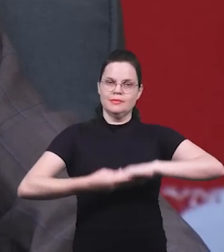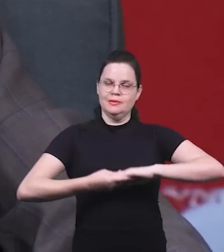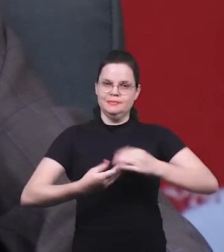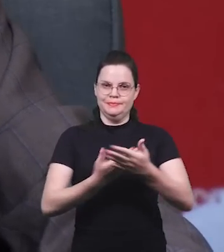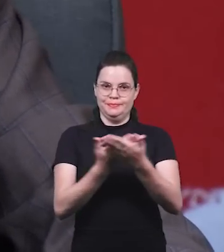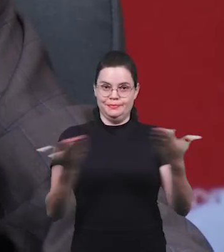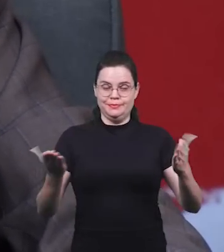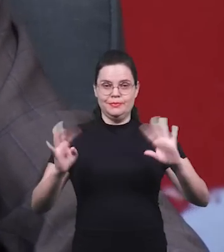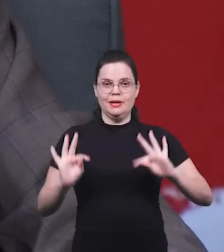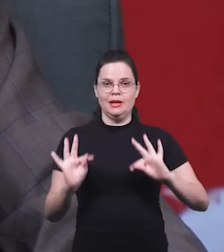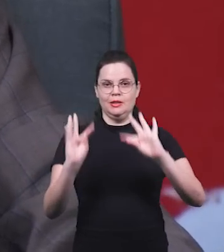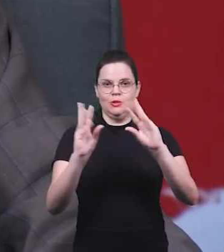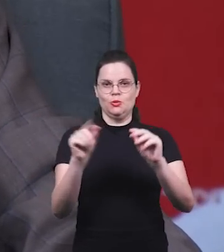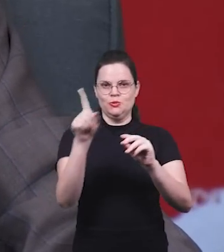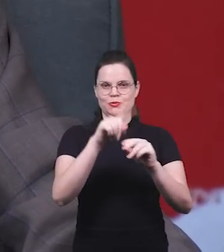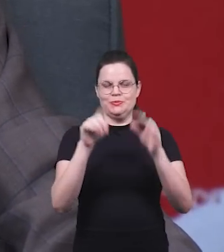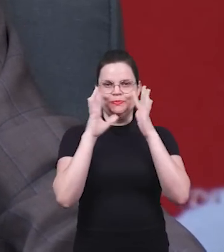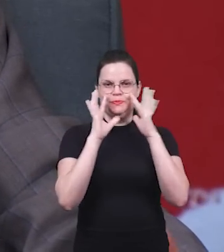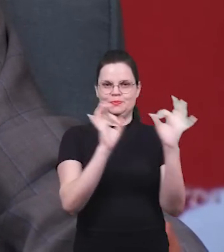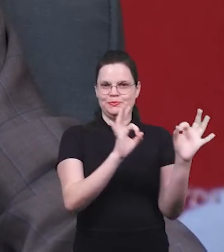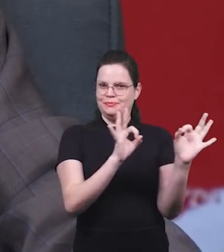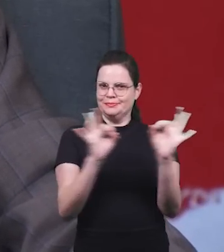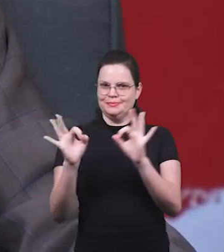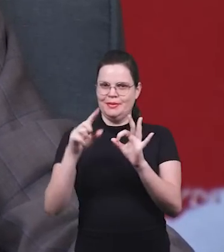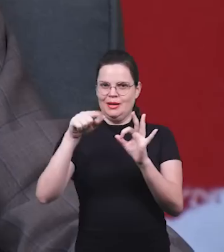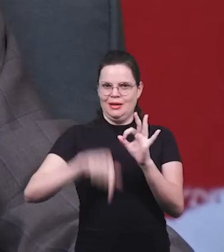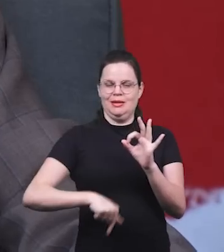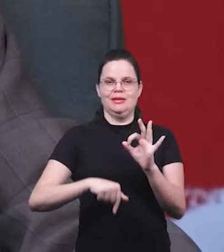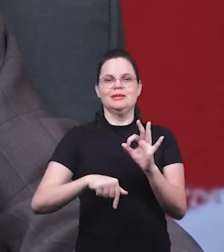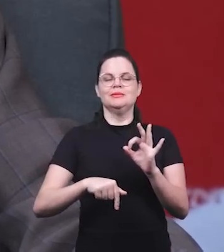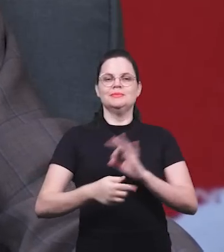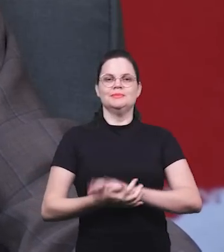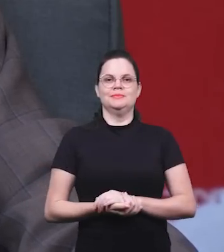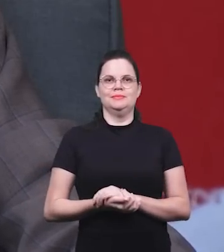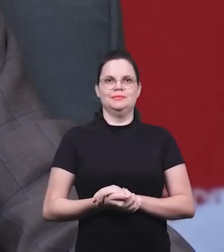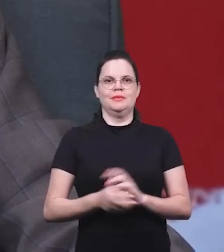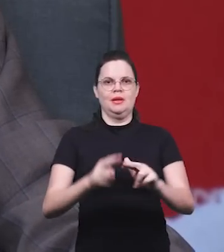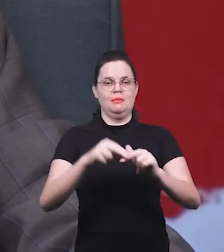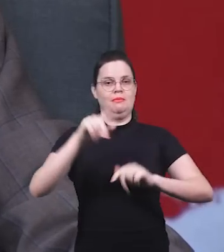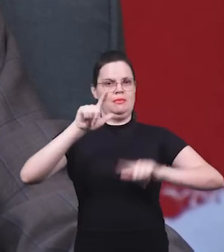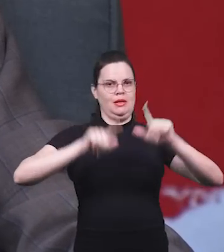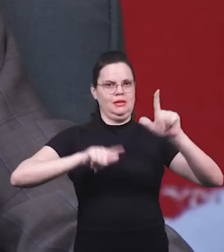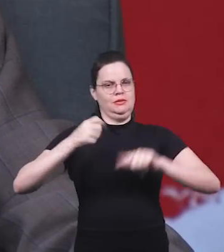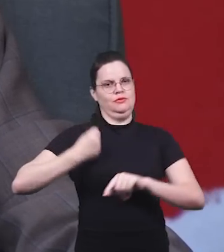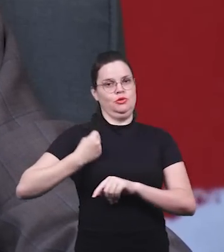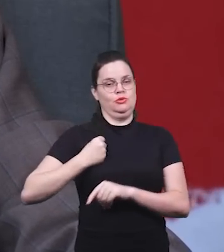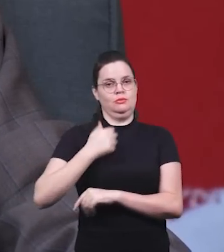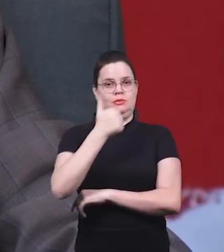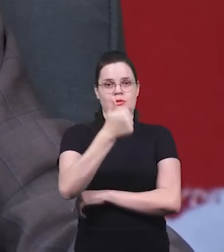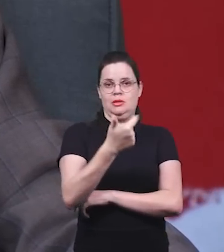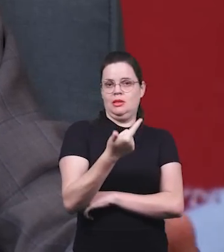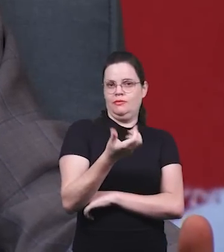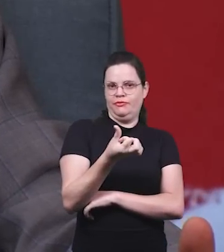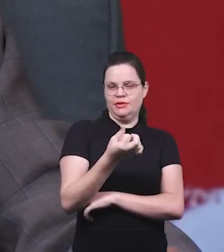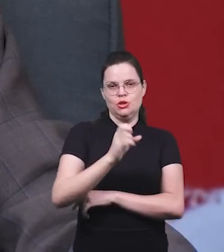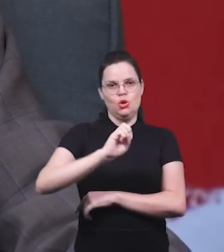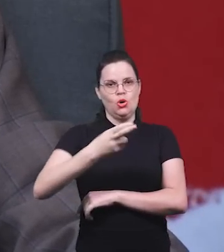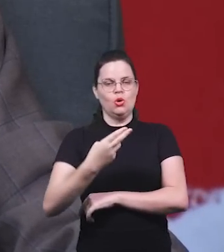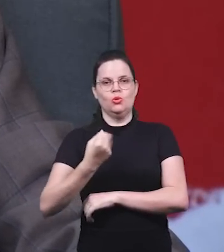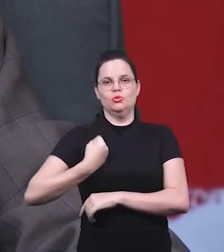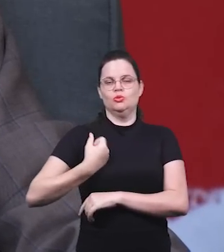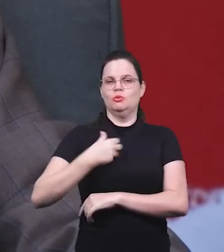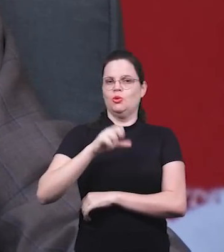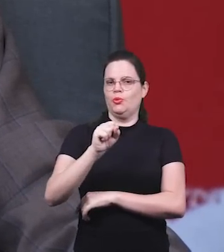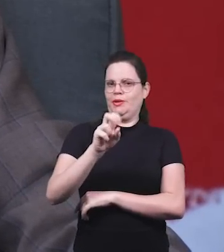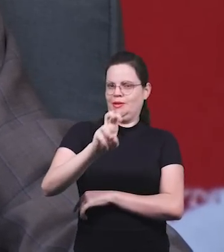Eu quero saudar a todos os nossos irmãos, aqueles que nos assistem pela TV aberta, canal 126, ou pela Sky,